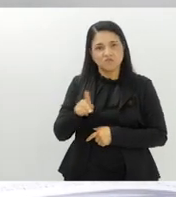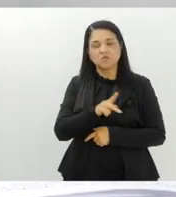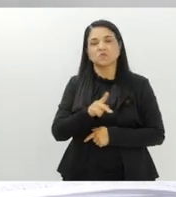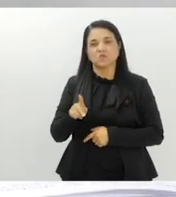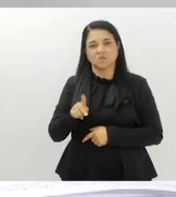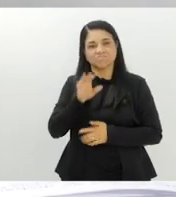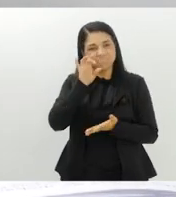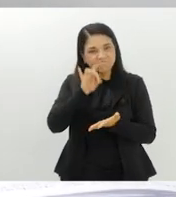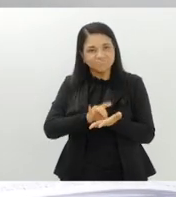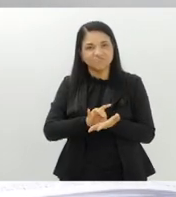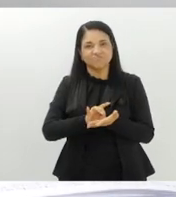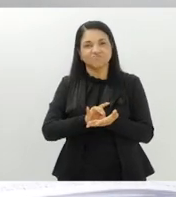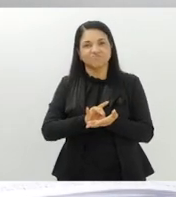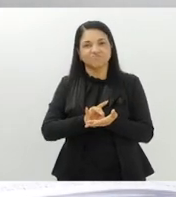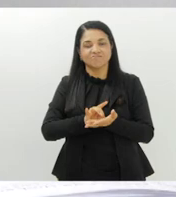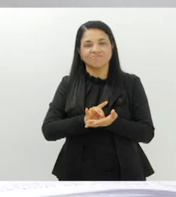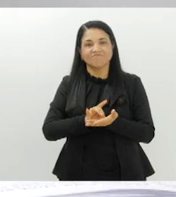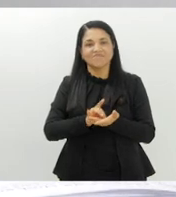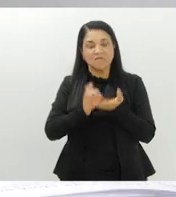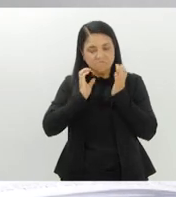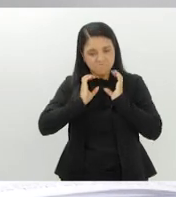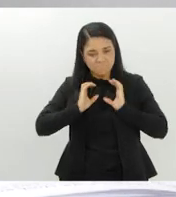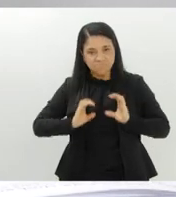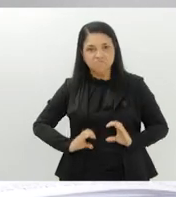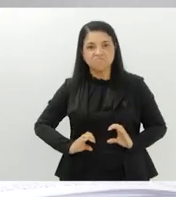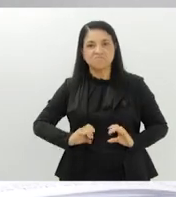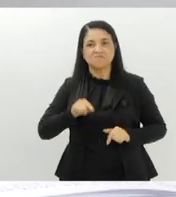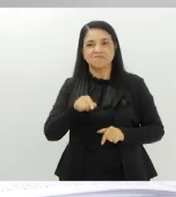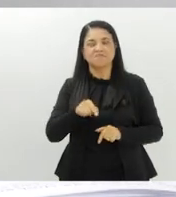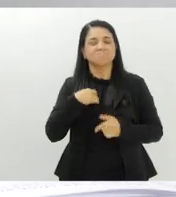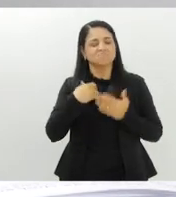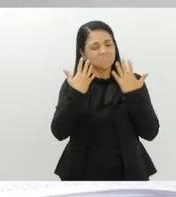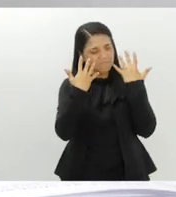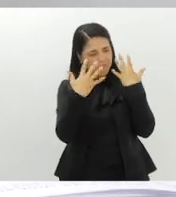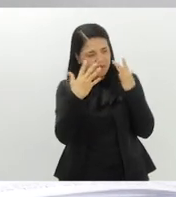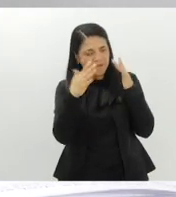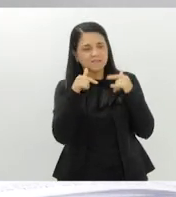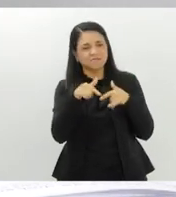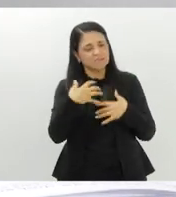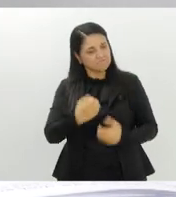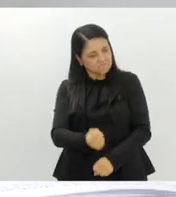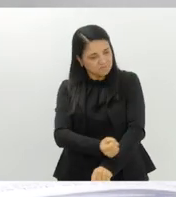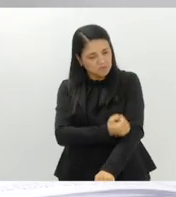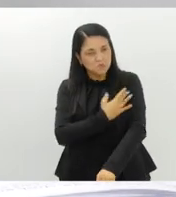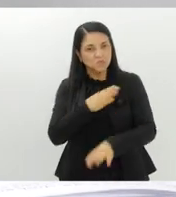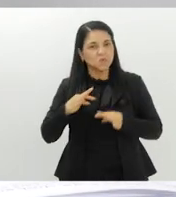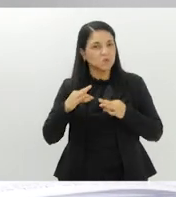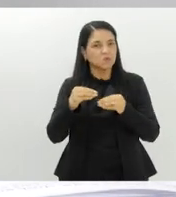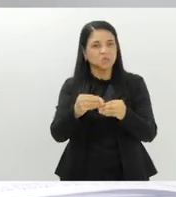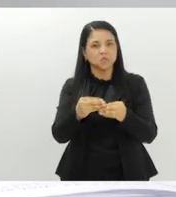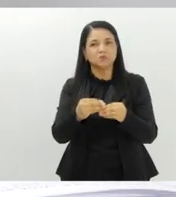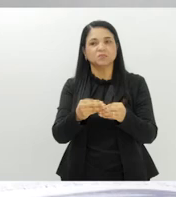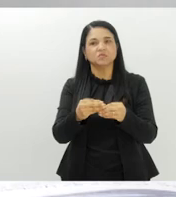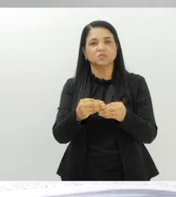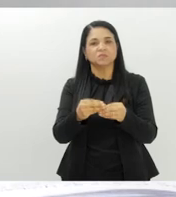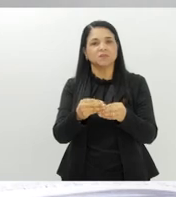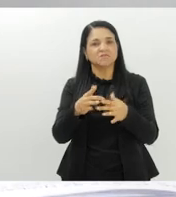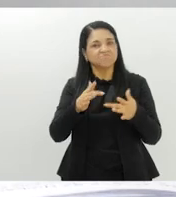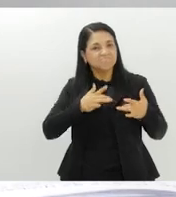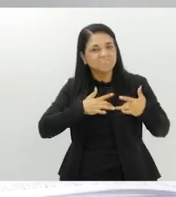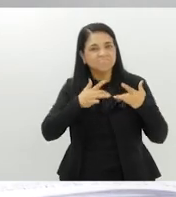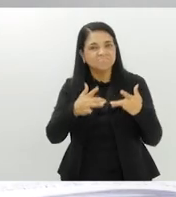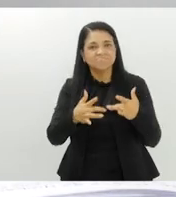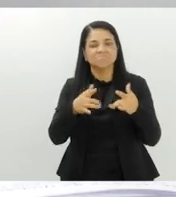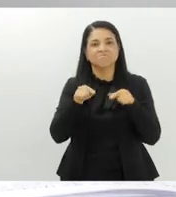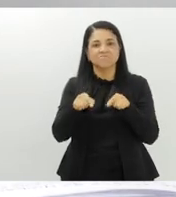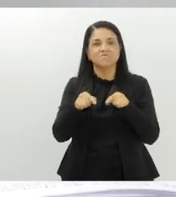amplo, professor civilizatório. Então, você está mesmo de parabéns. Você nos emocionou a todos pela sua dedicação e